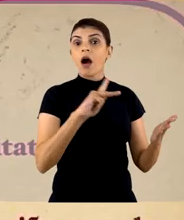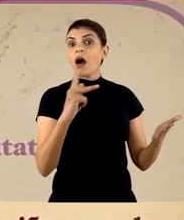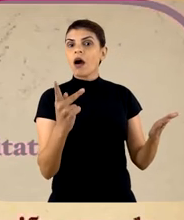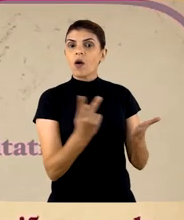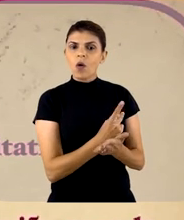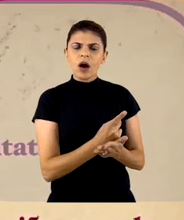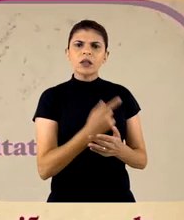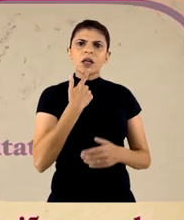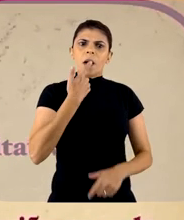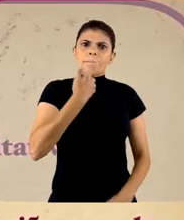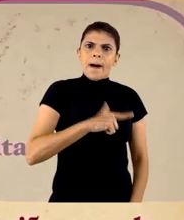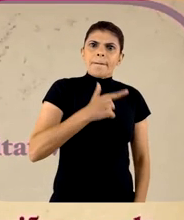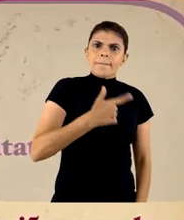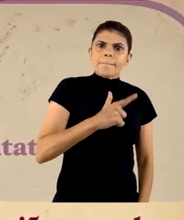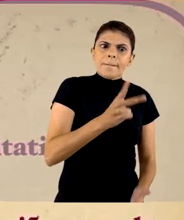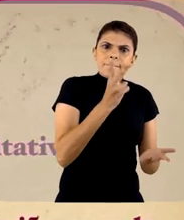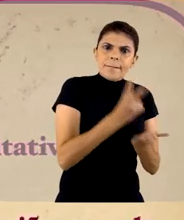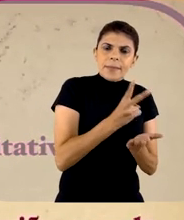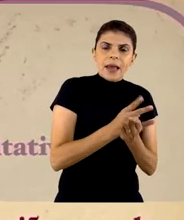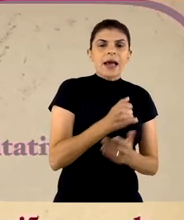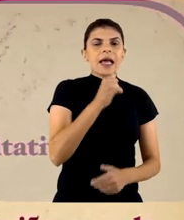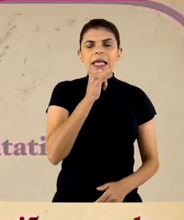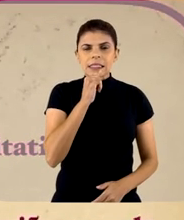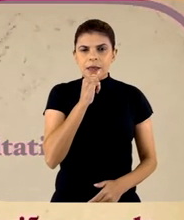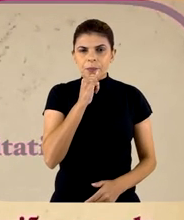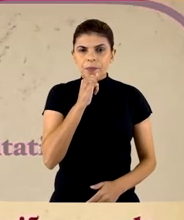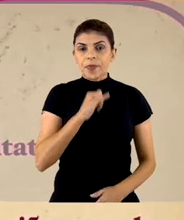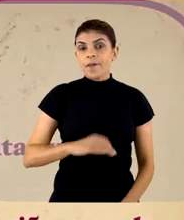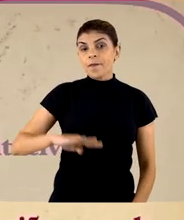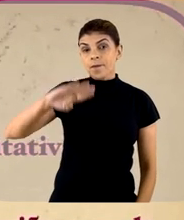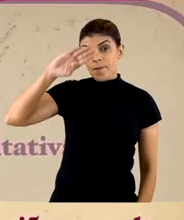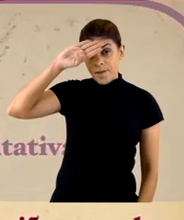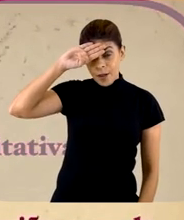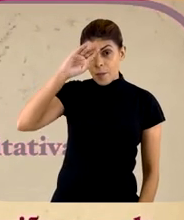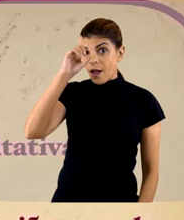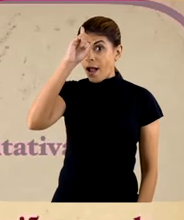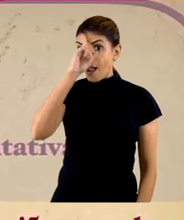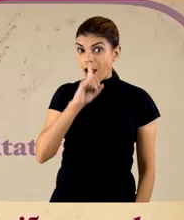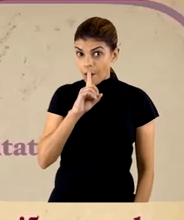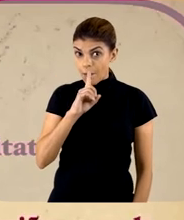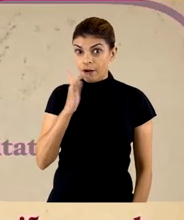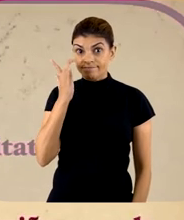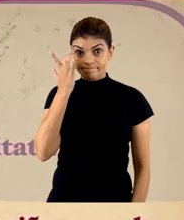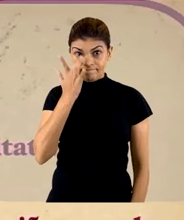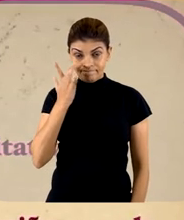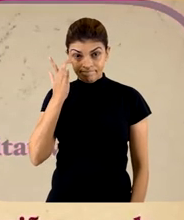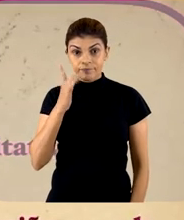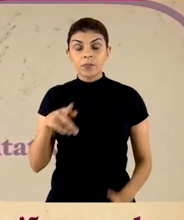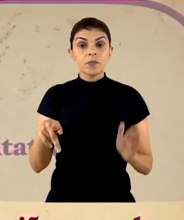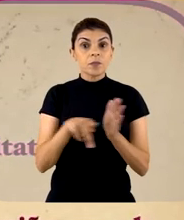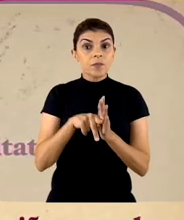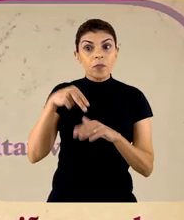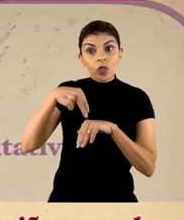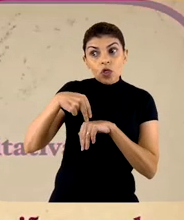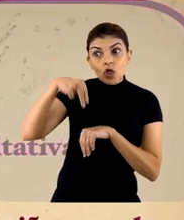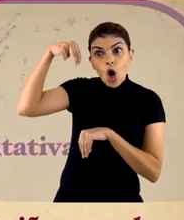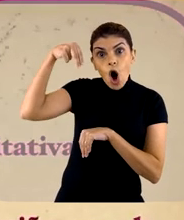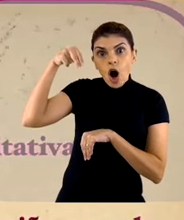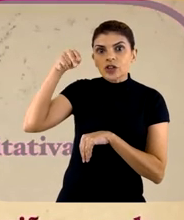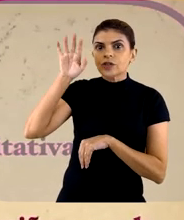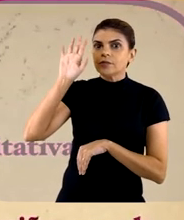acontece com muita frequência no local. A febre amarela, por exemplo, é considerada uma doença endêmica da região norte do